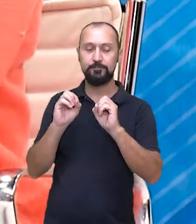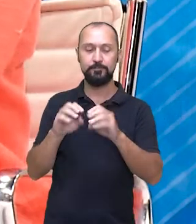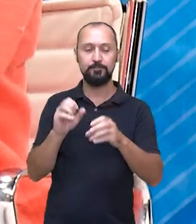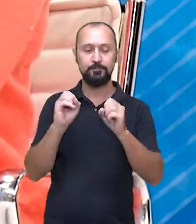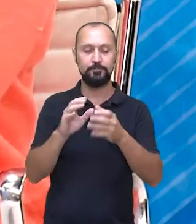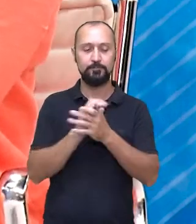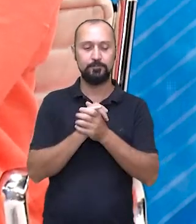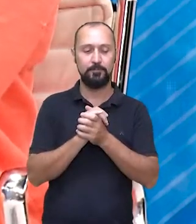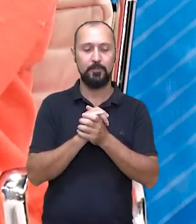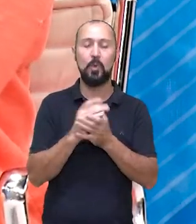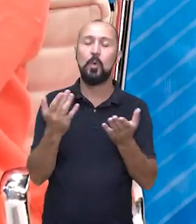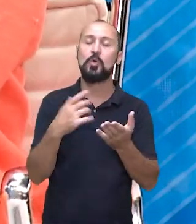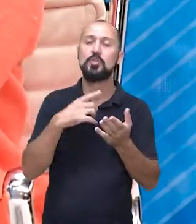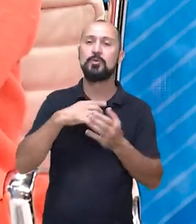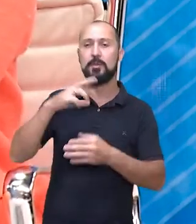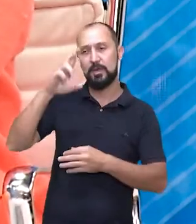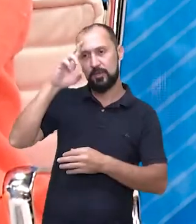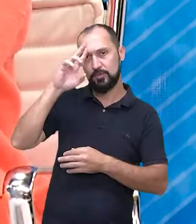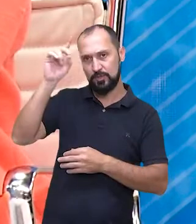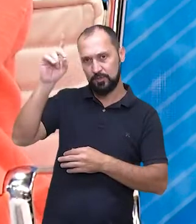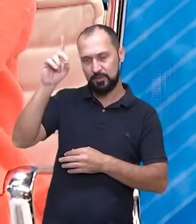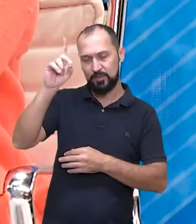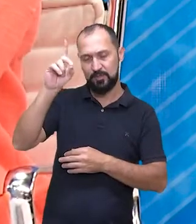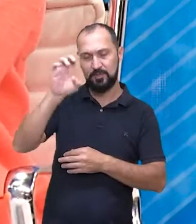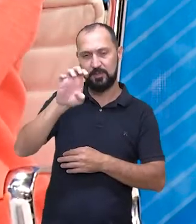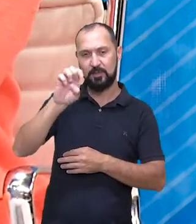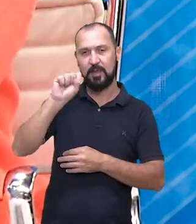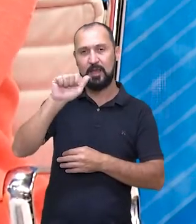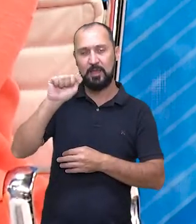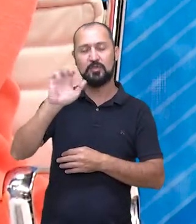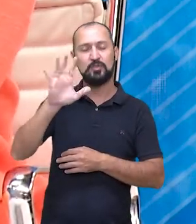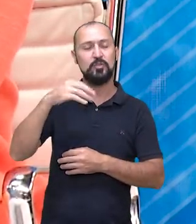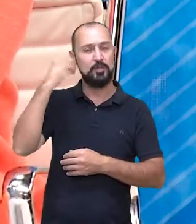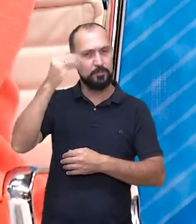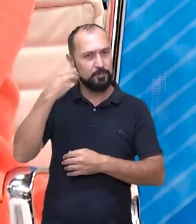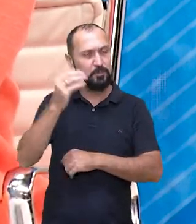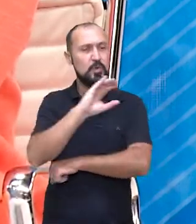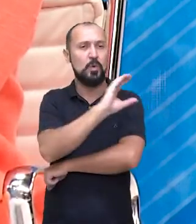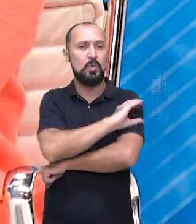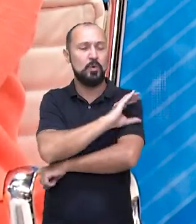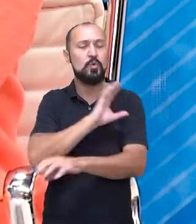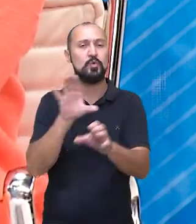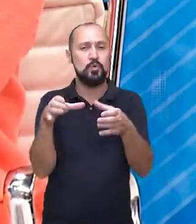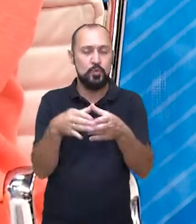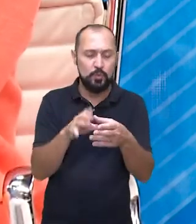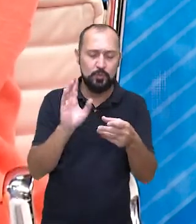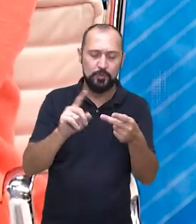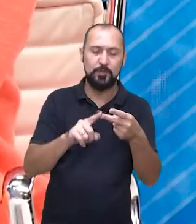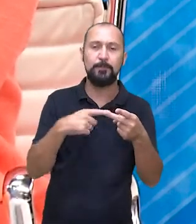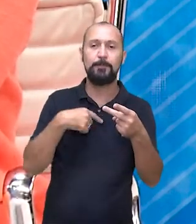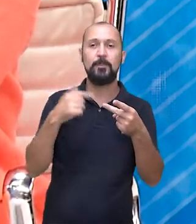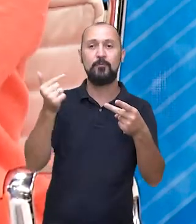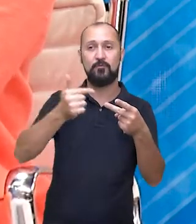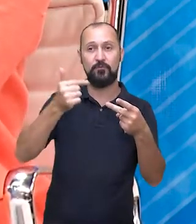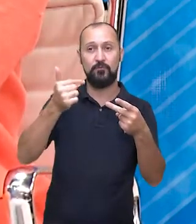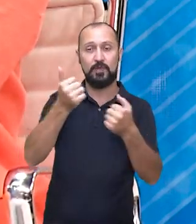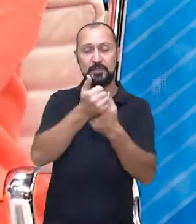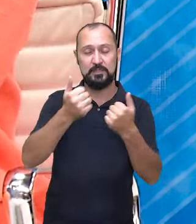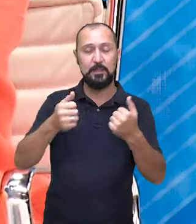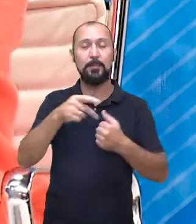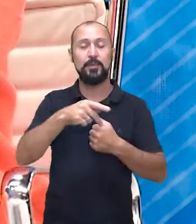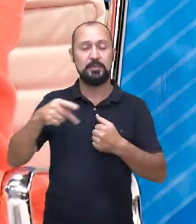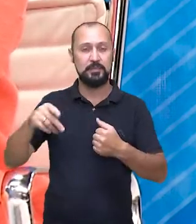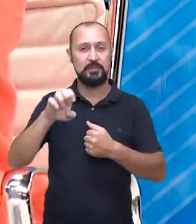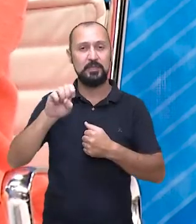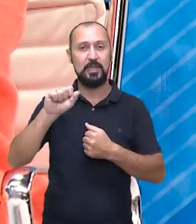da docência para a diretoria da ESA é a senhora já teve uma experiência já foi coordenadora de comissão já